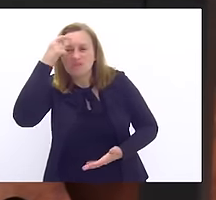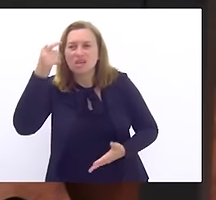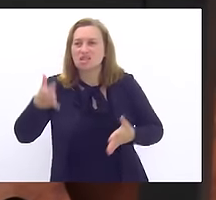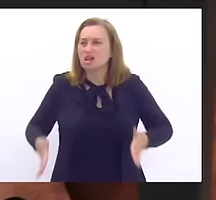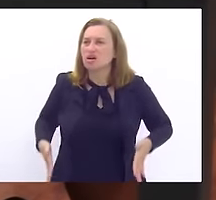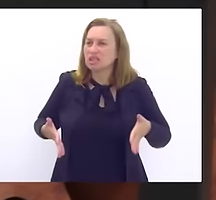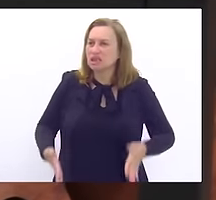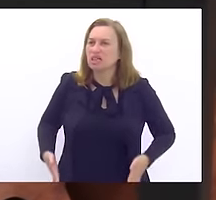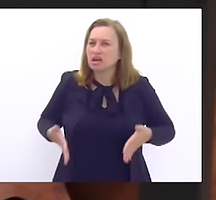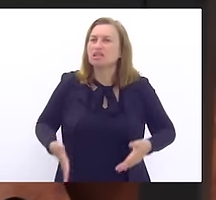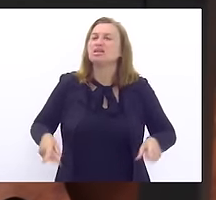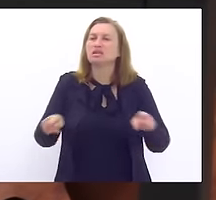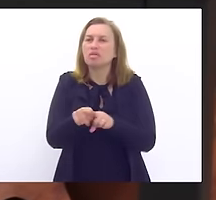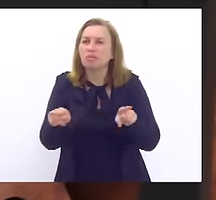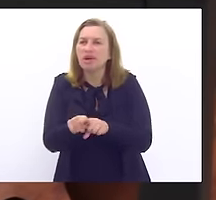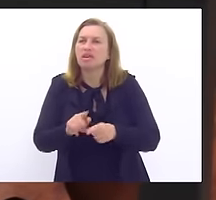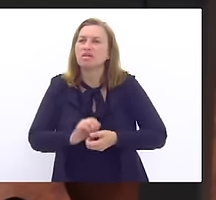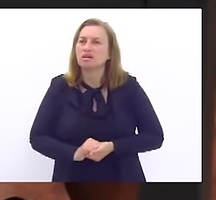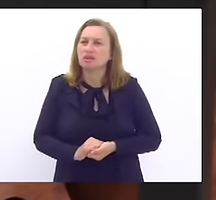que ficou na estrada